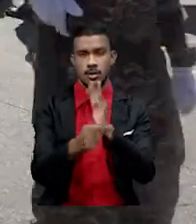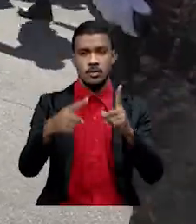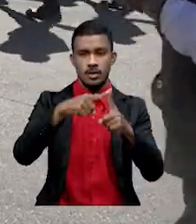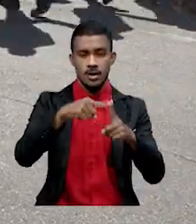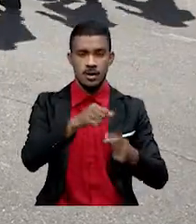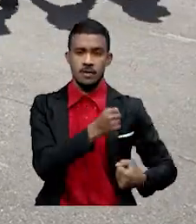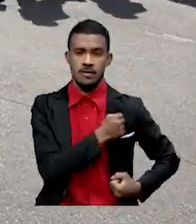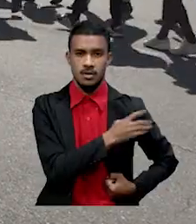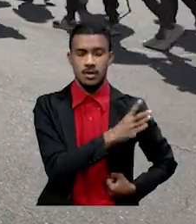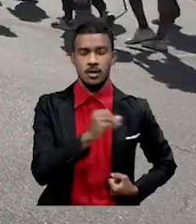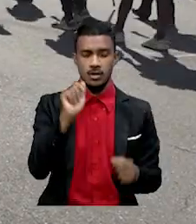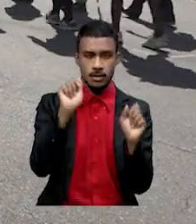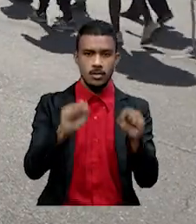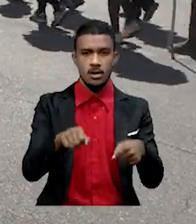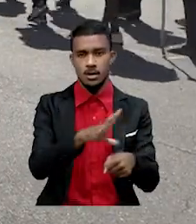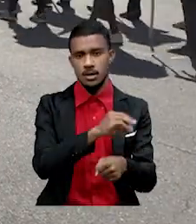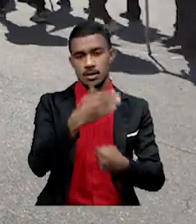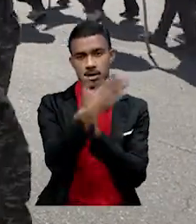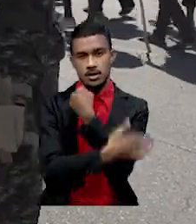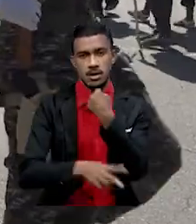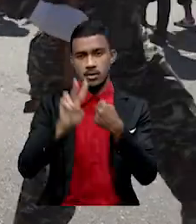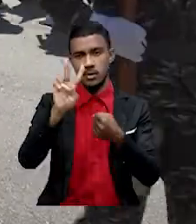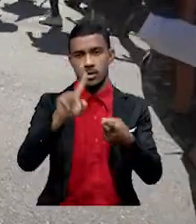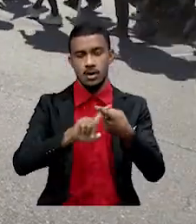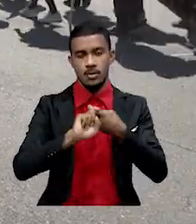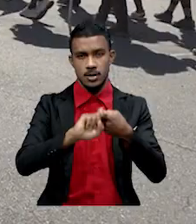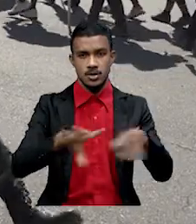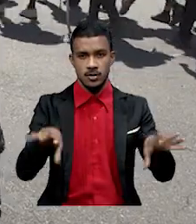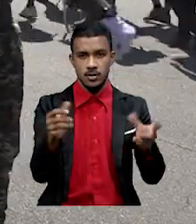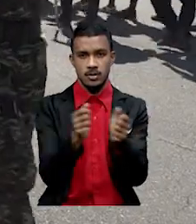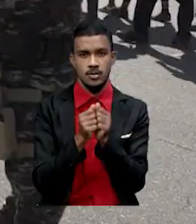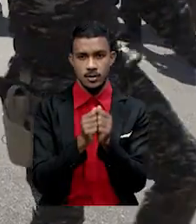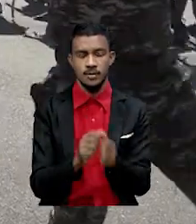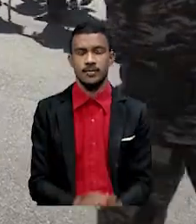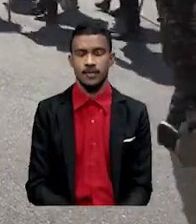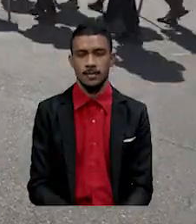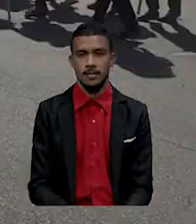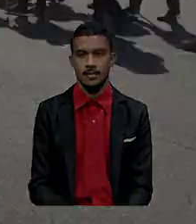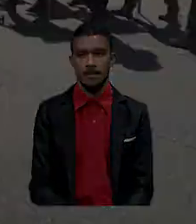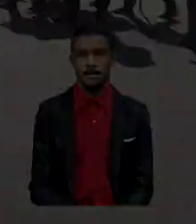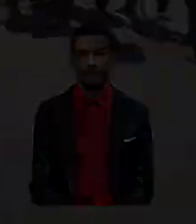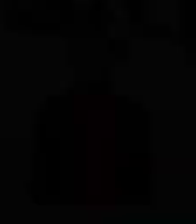FFDTL, atunune na São Rua, Belahmet em Lutang, cooperação. Equipa Cobertura, Gemen.